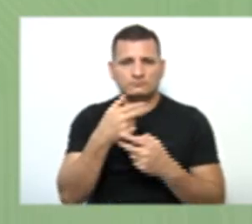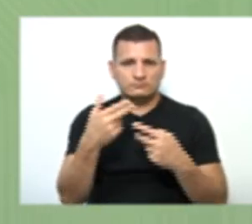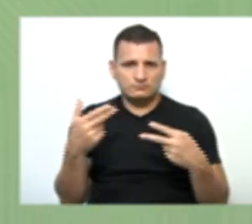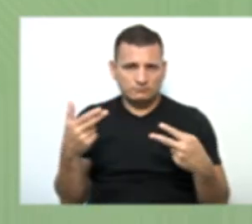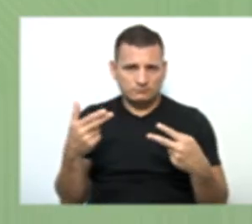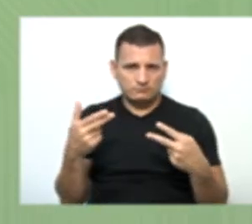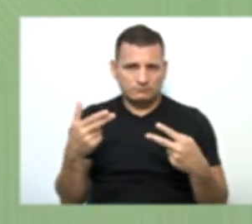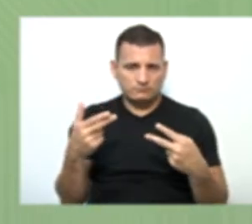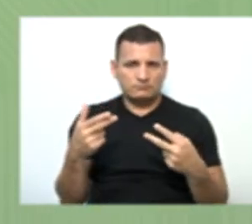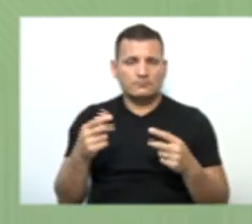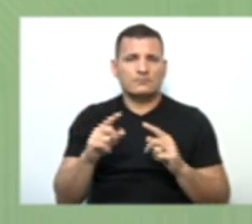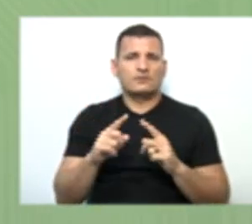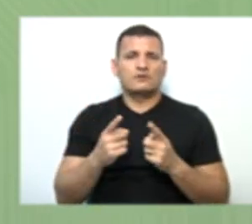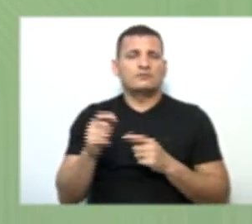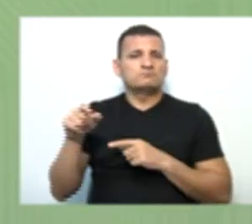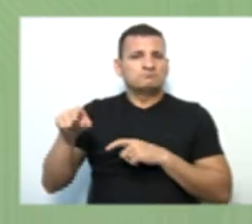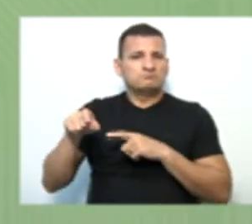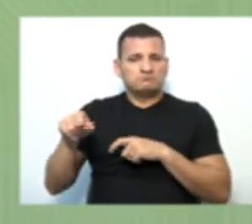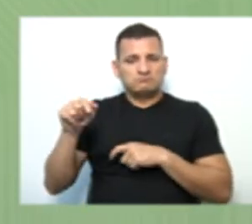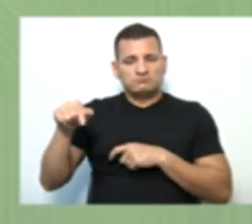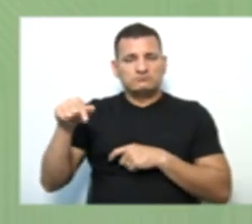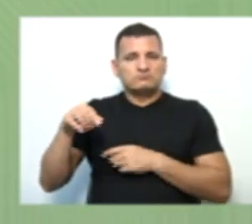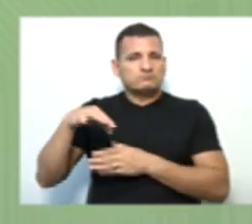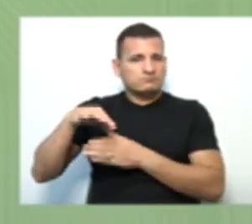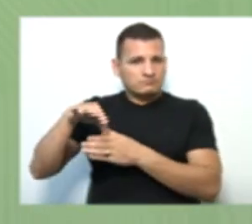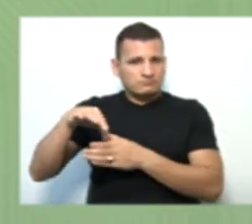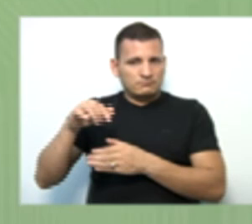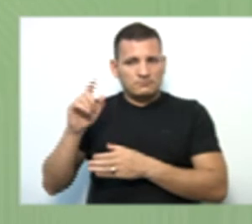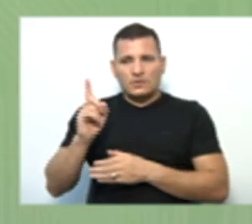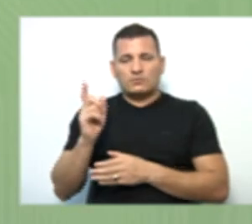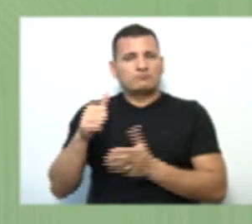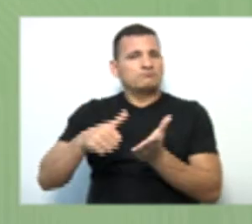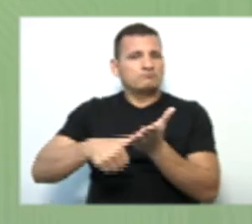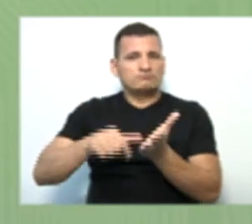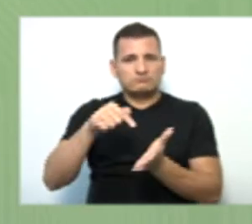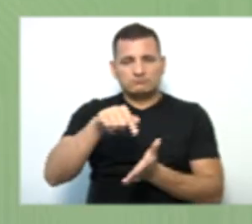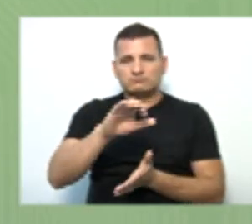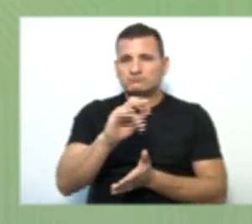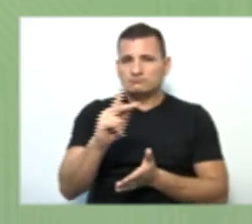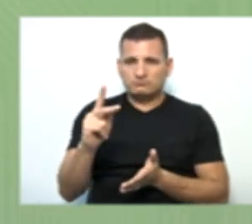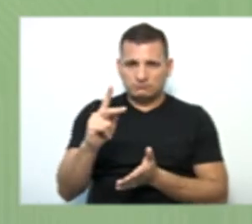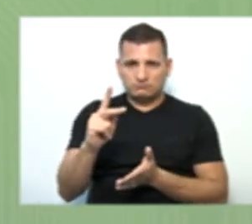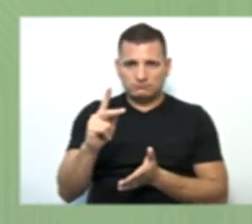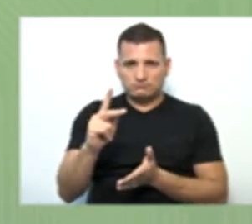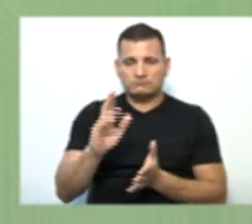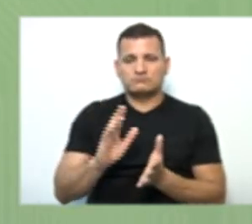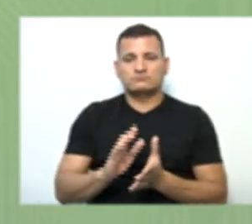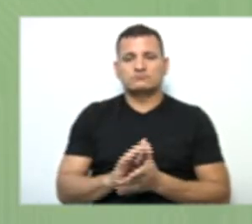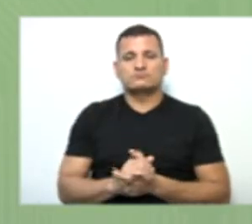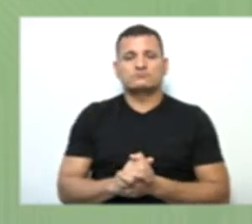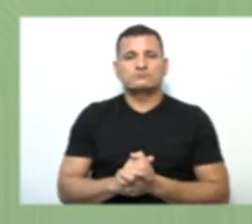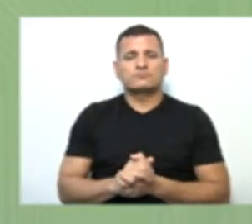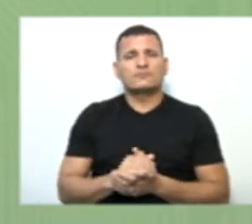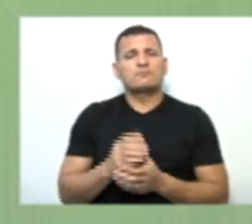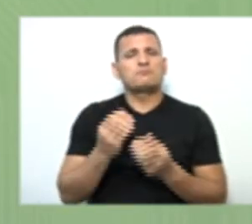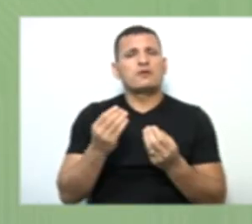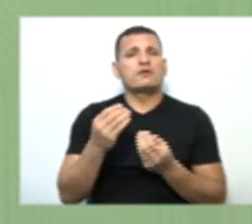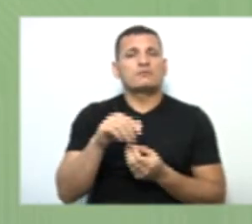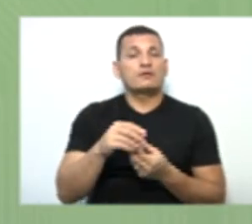é cooperado da cooperativa, para complementar lotes de entregas a uma rede de supermercado